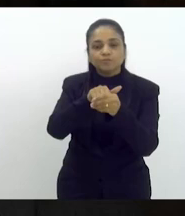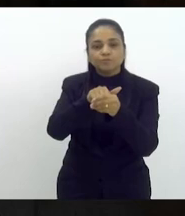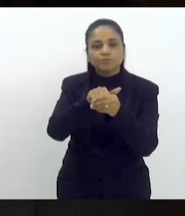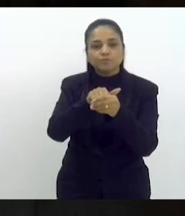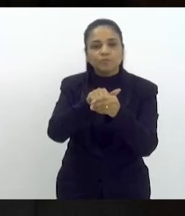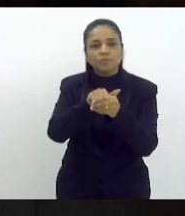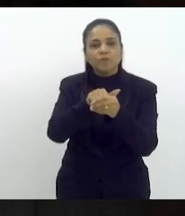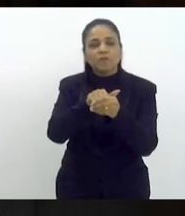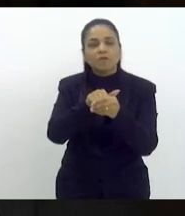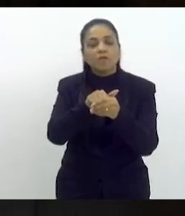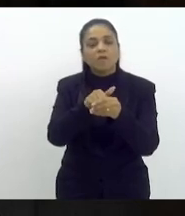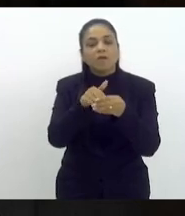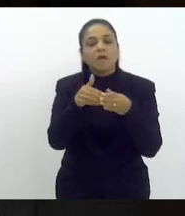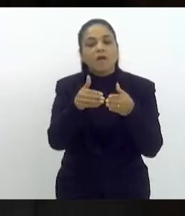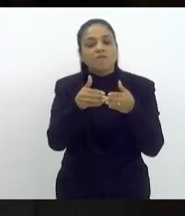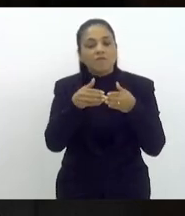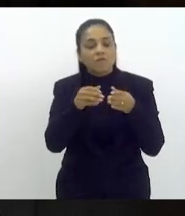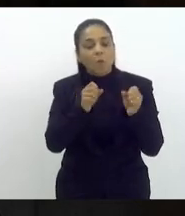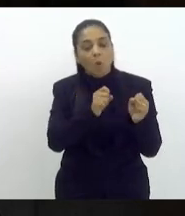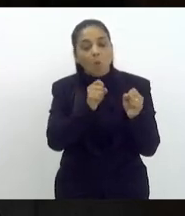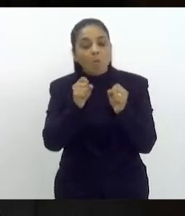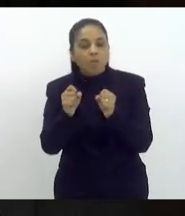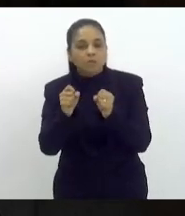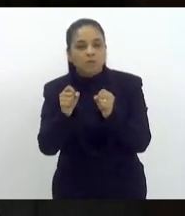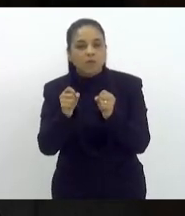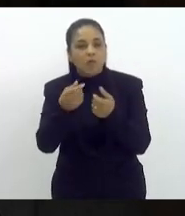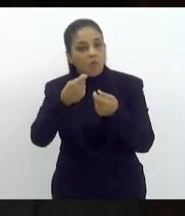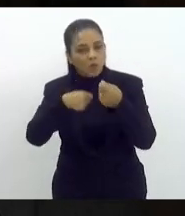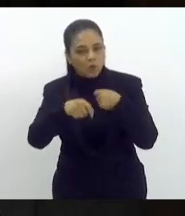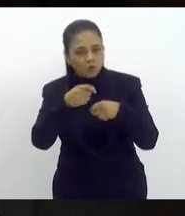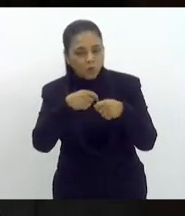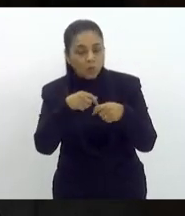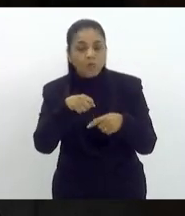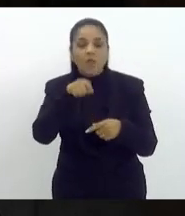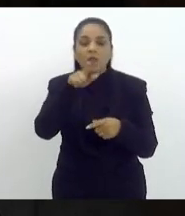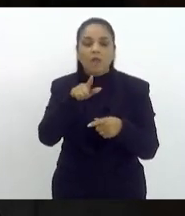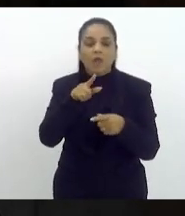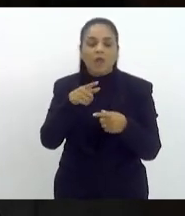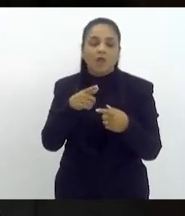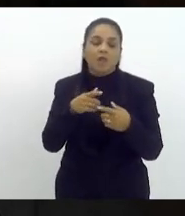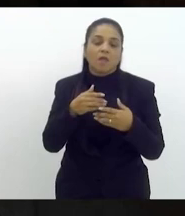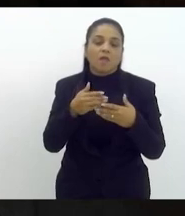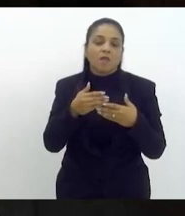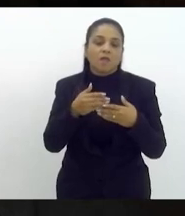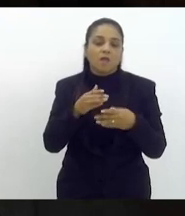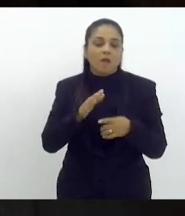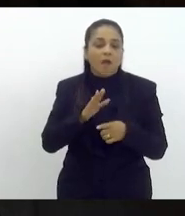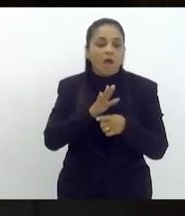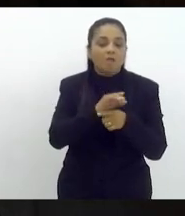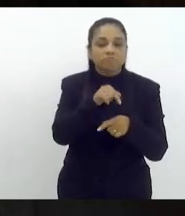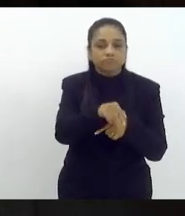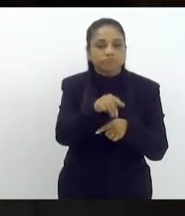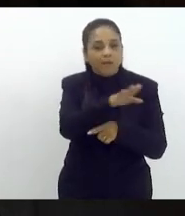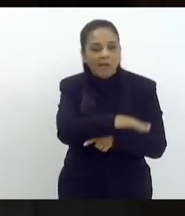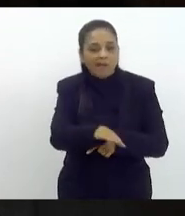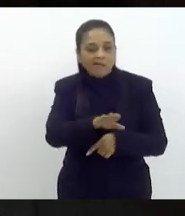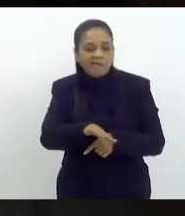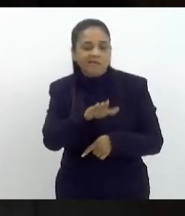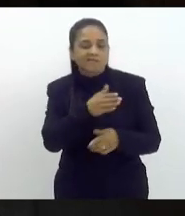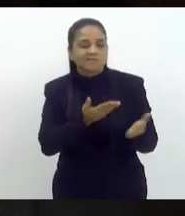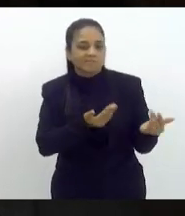e quem vota a favor das crianças do adolescentes a favor da saúde